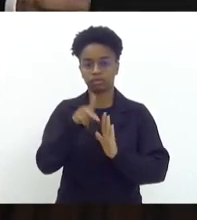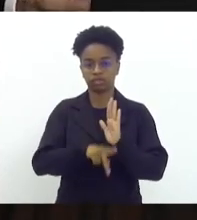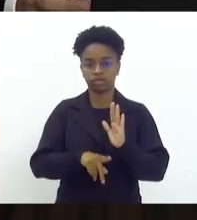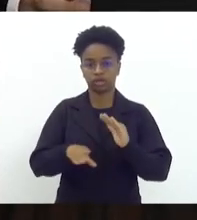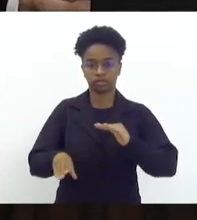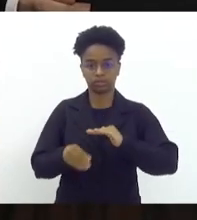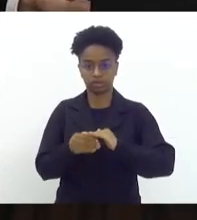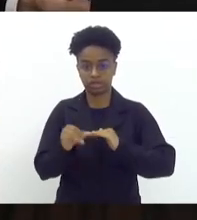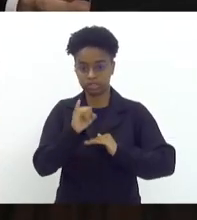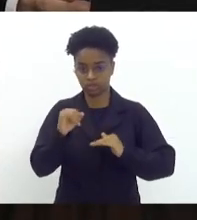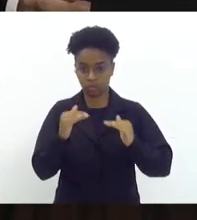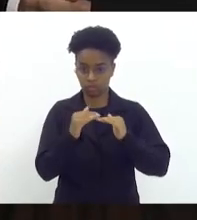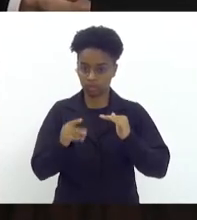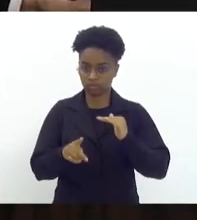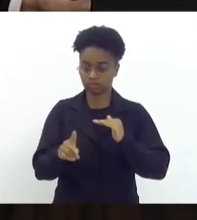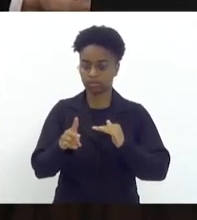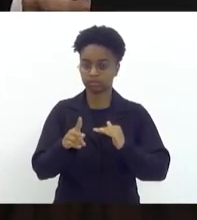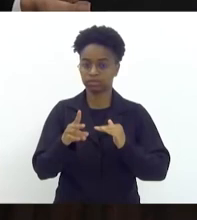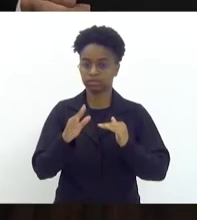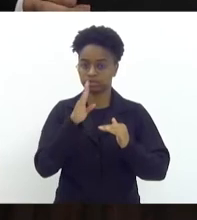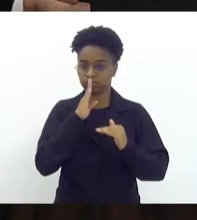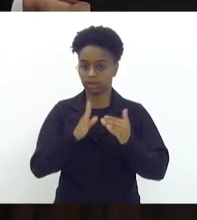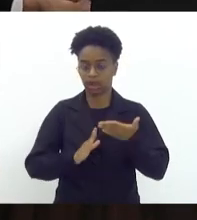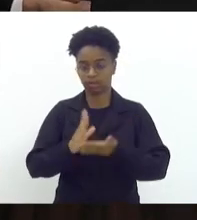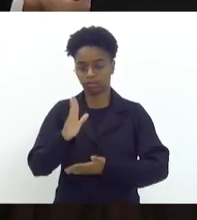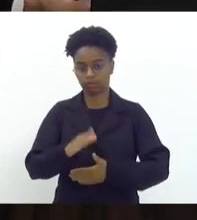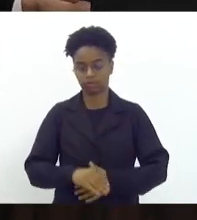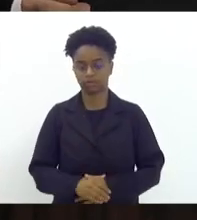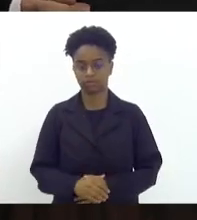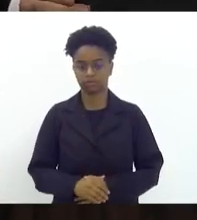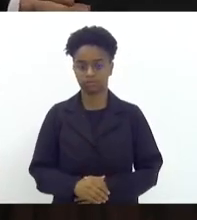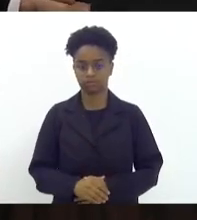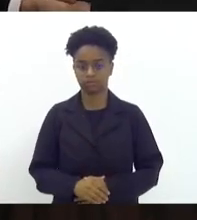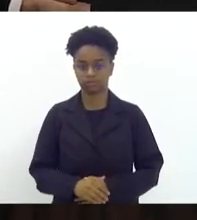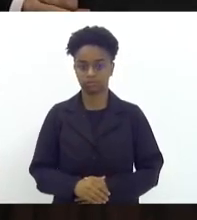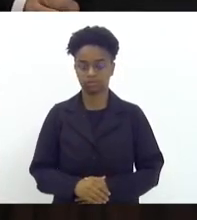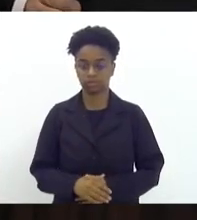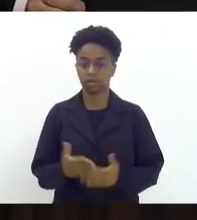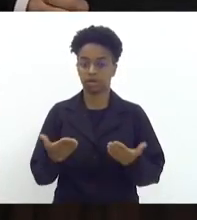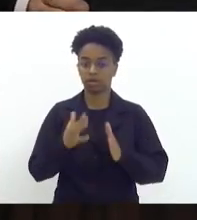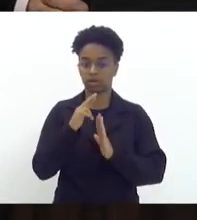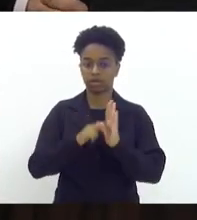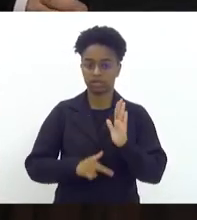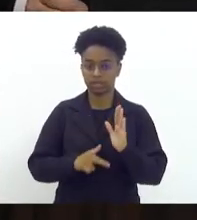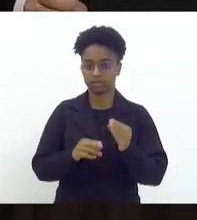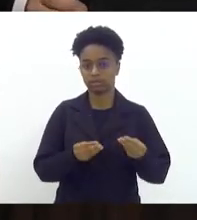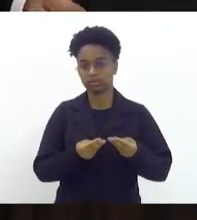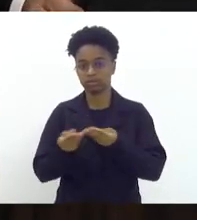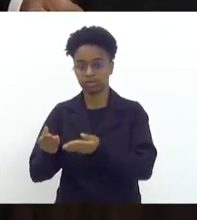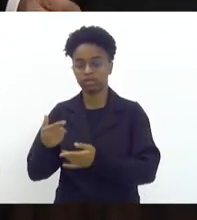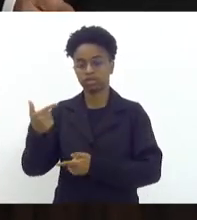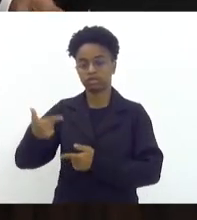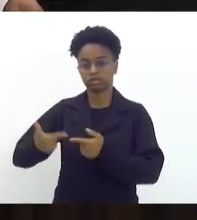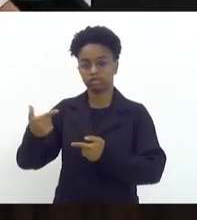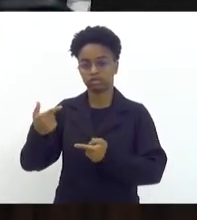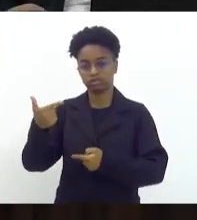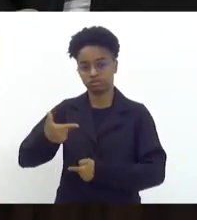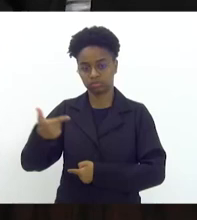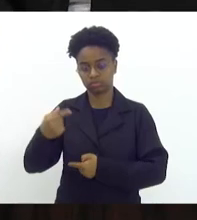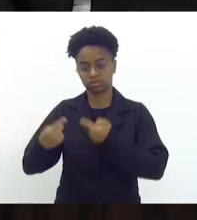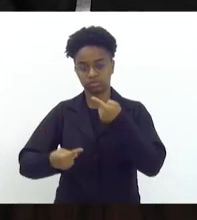emendado senhor que a própria irmã Deus como estão aprovado qual a redação do vencido para segunda discussão